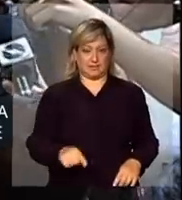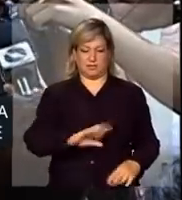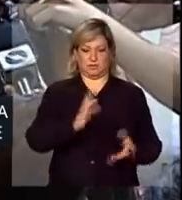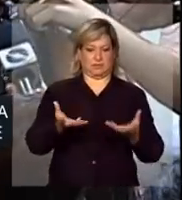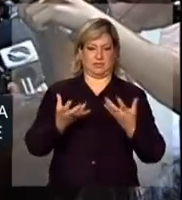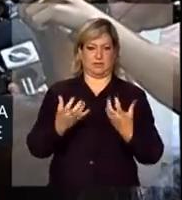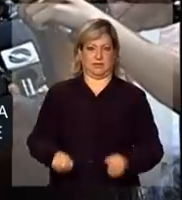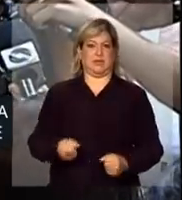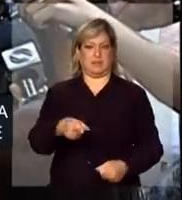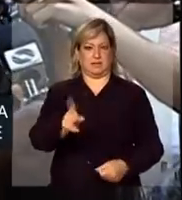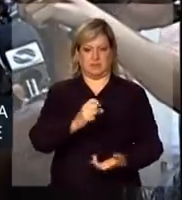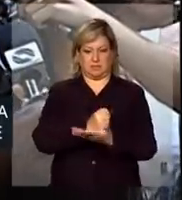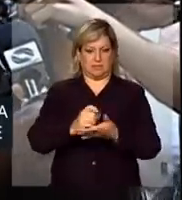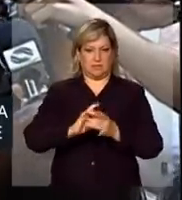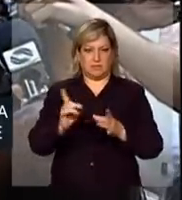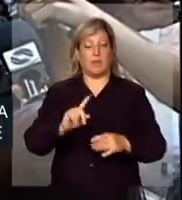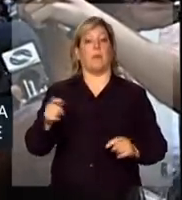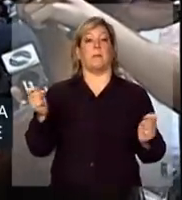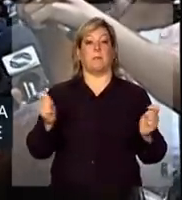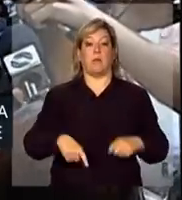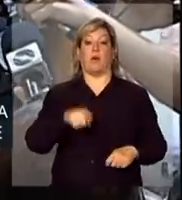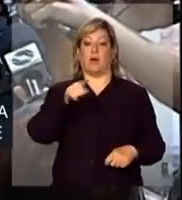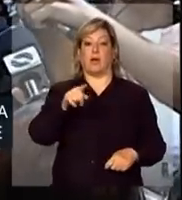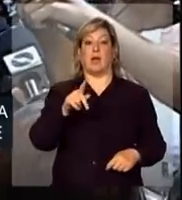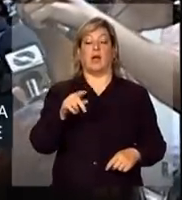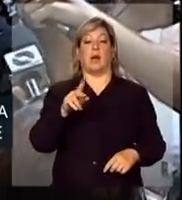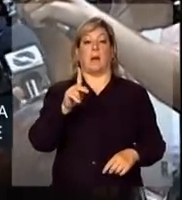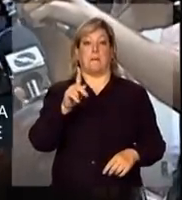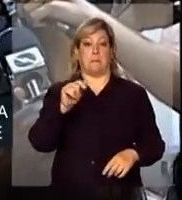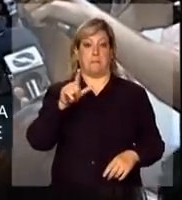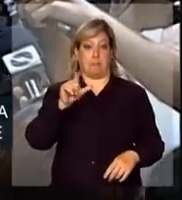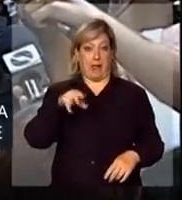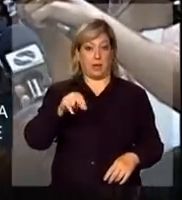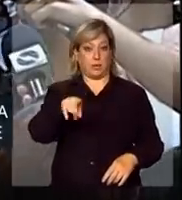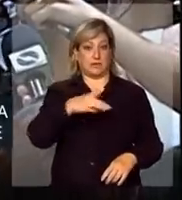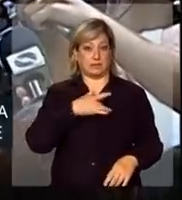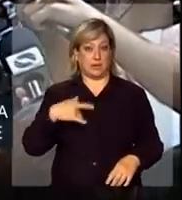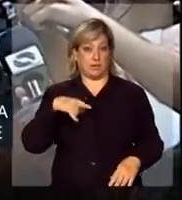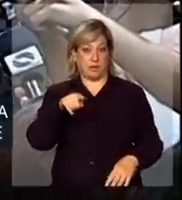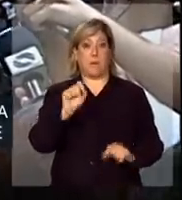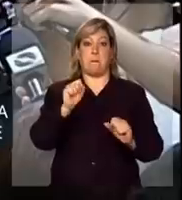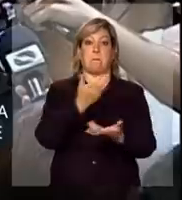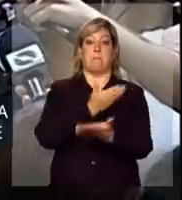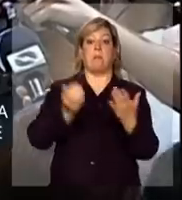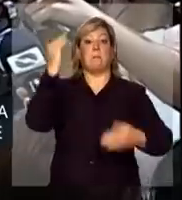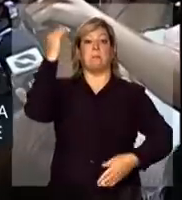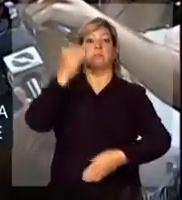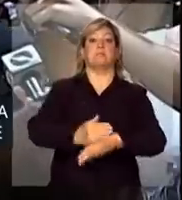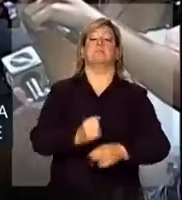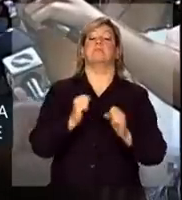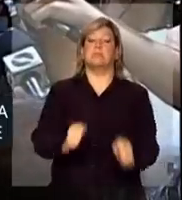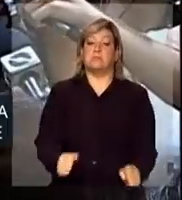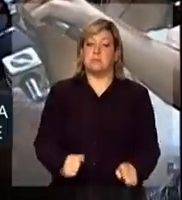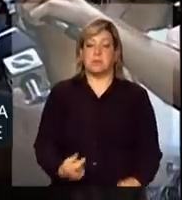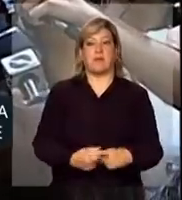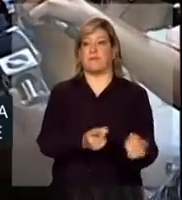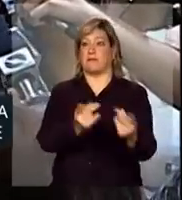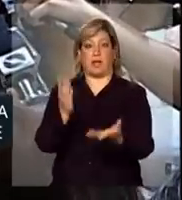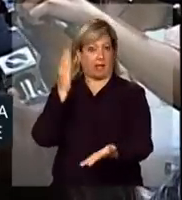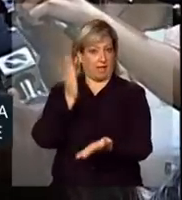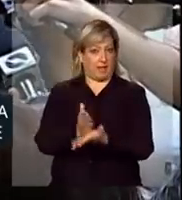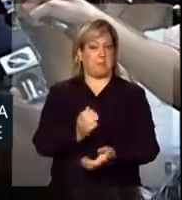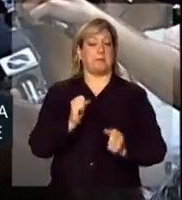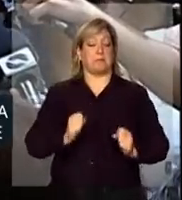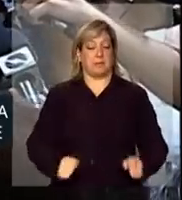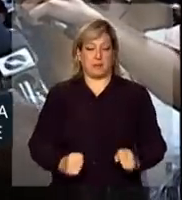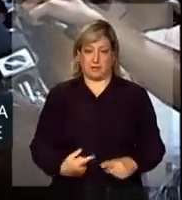fazer com que o plano de saúde possa, inclusive, perder o direito de continuar incluindo mais pessoas, vendendo para mais pessoas, enquanto não atende